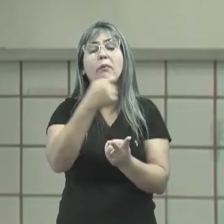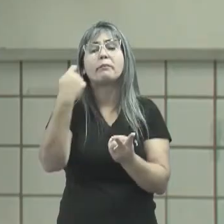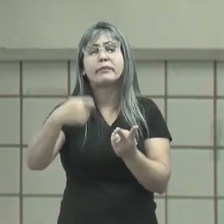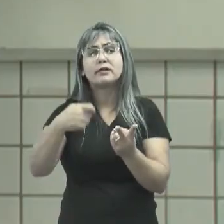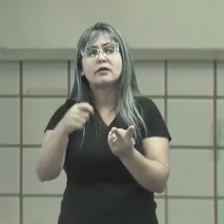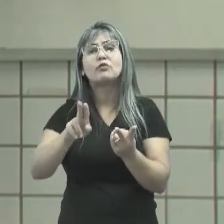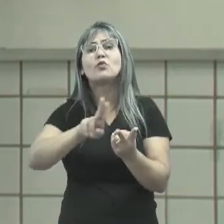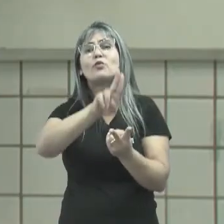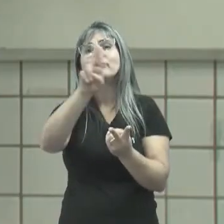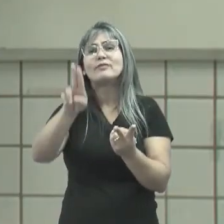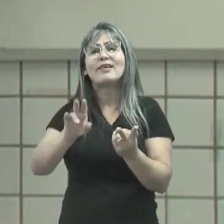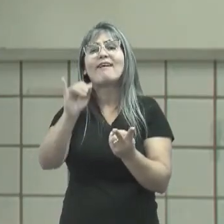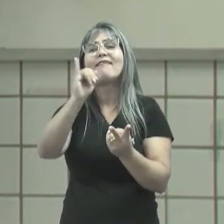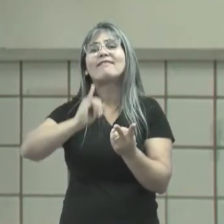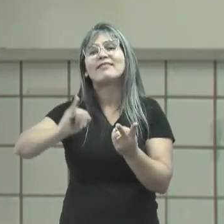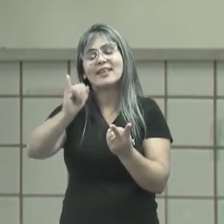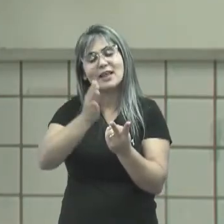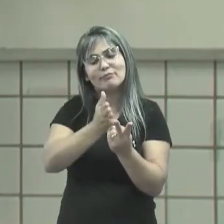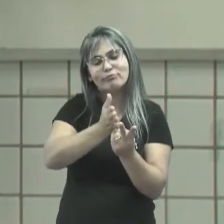para